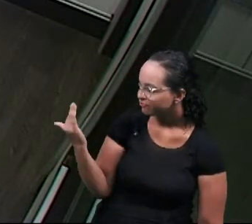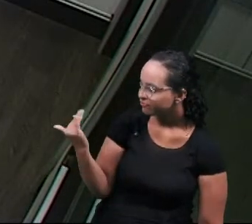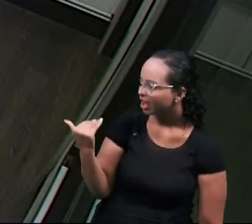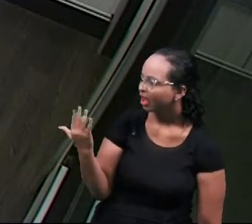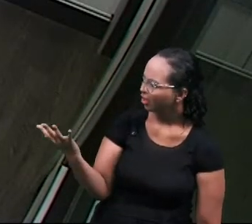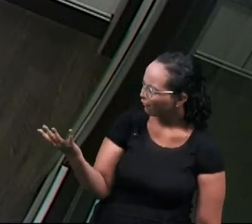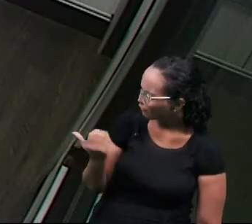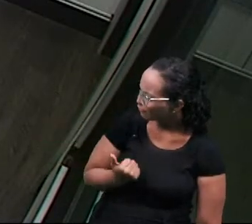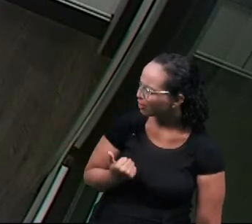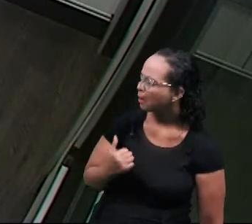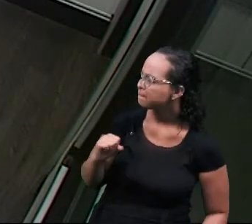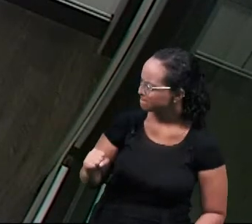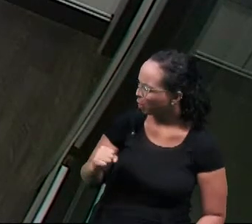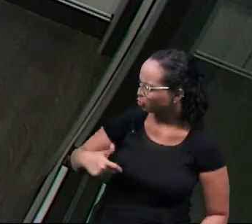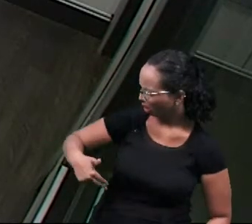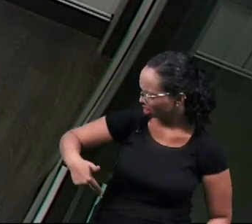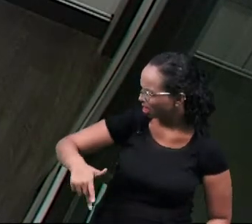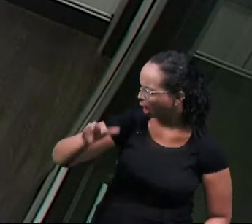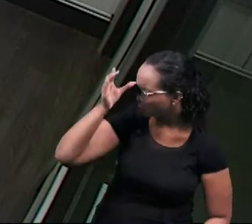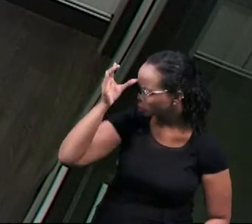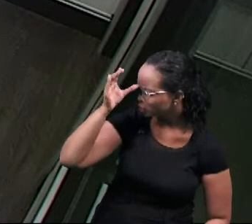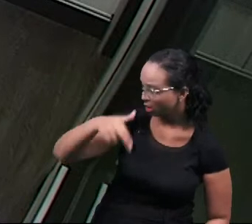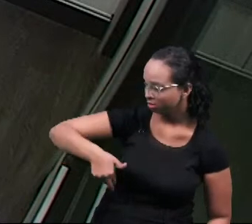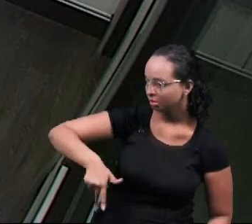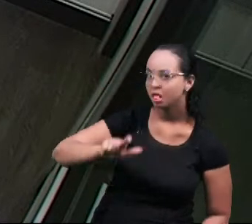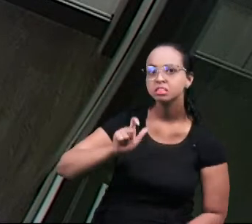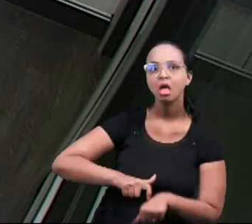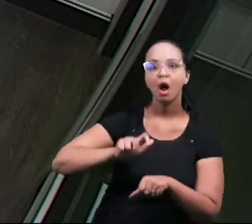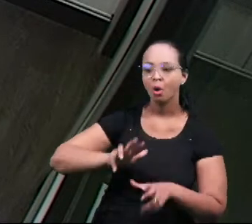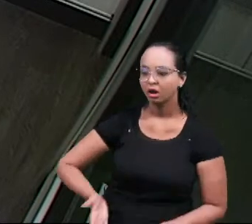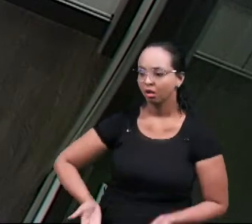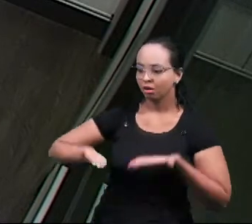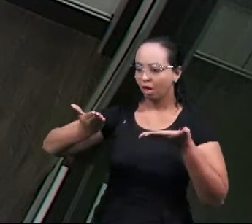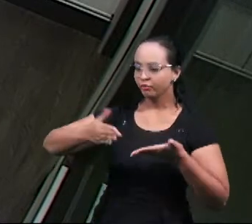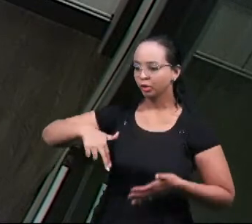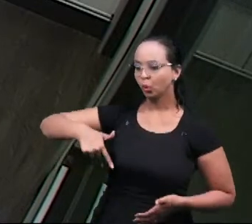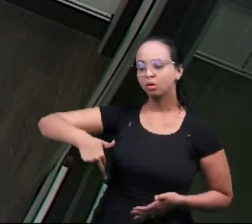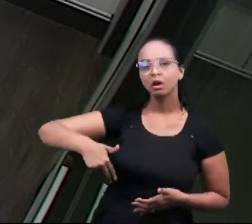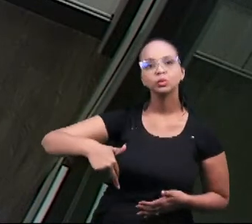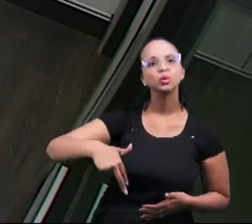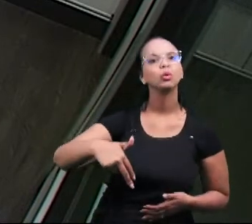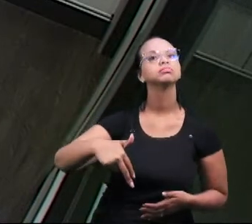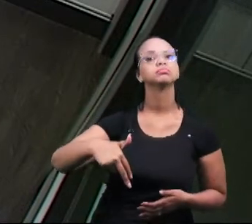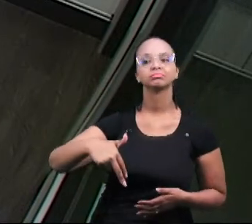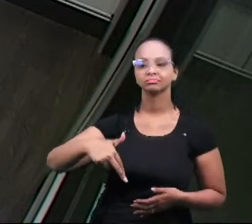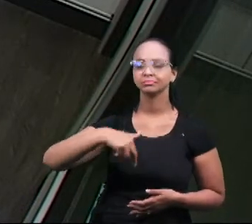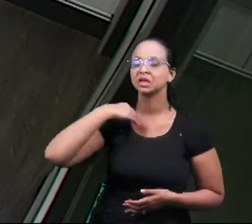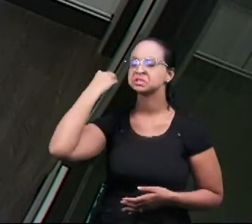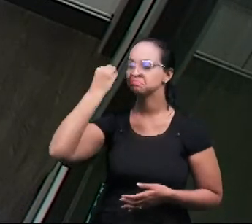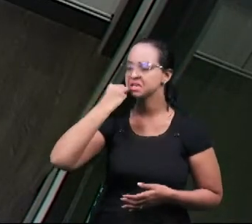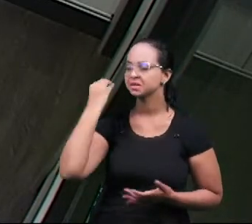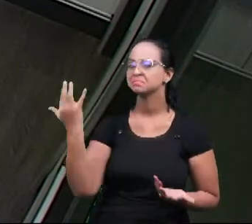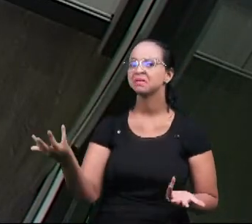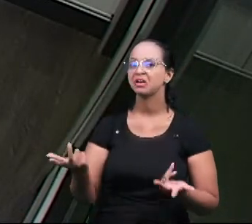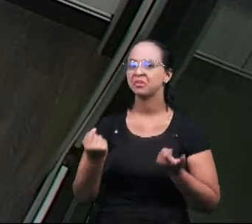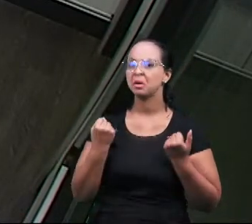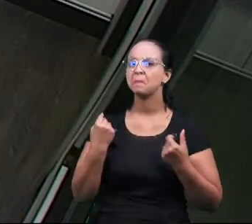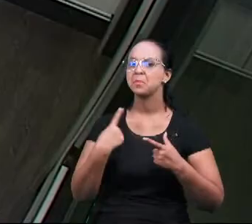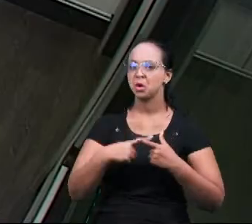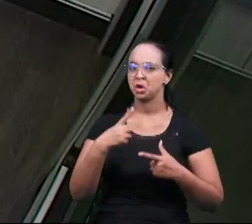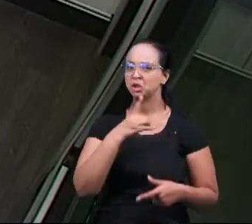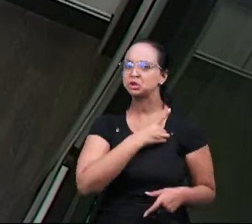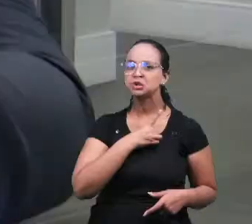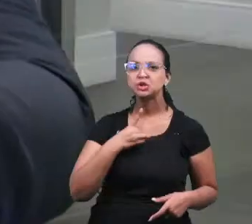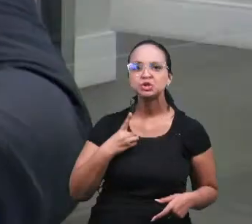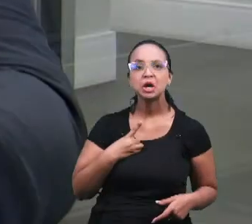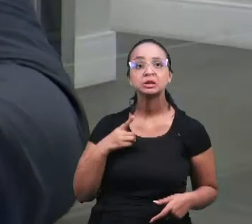falei, pode andar, vem cá andar contigo. Ela levantou e andou naquele dia. Aleluia. Foi uma experiência muito grande, porque eu era diácono, né? Uhum. E